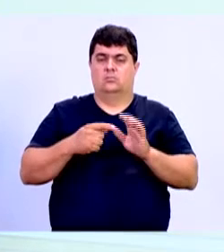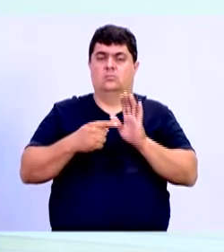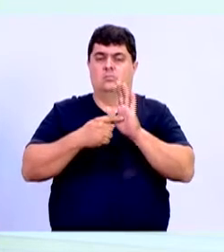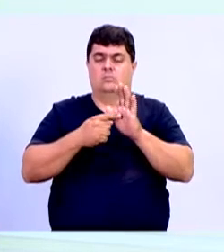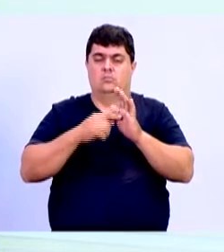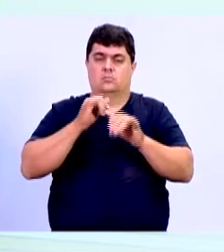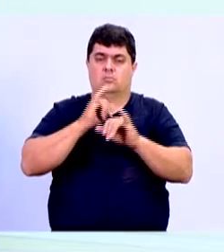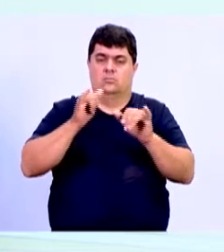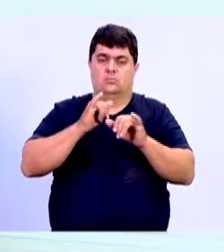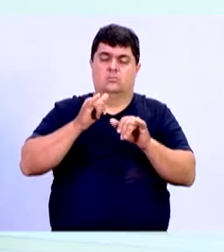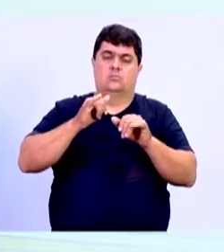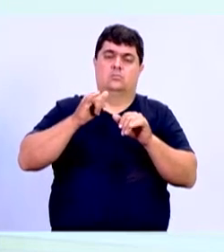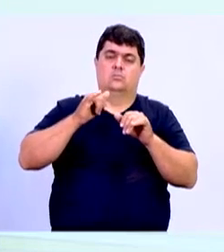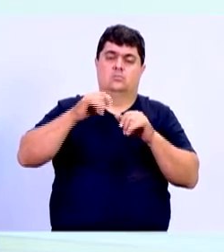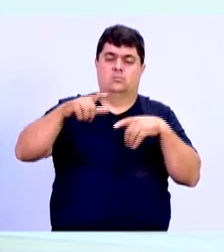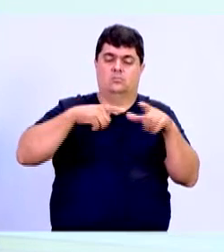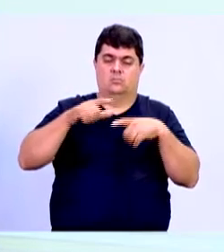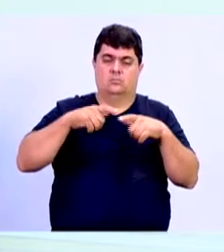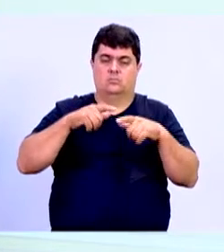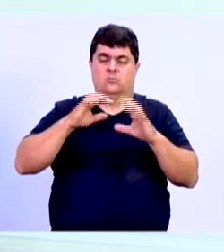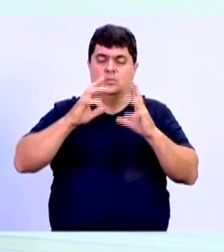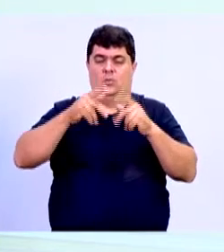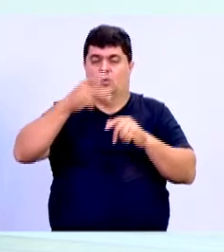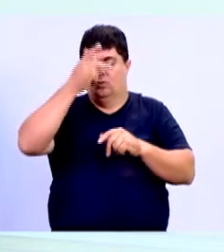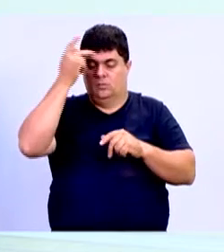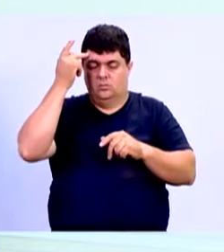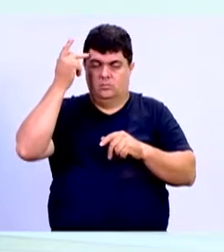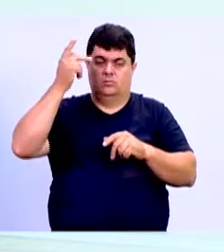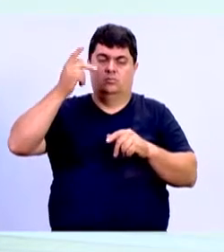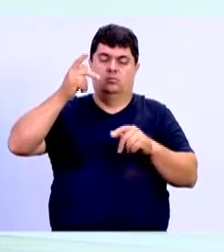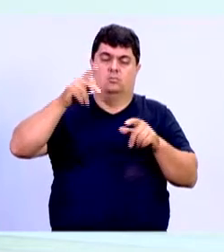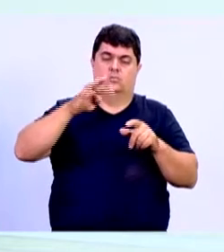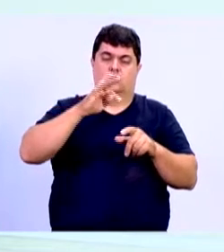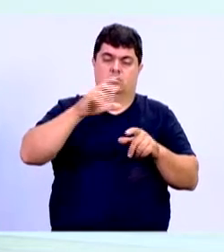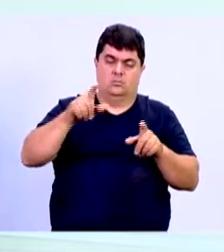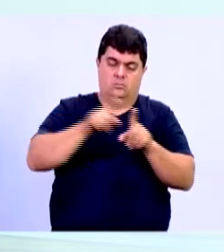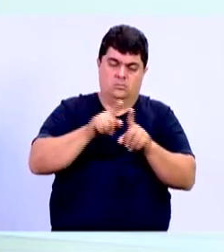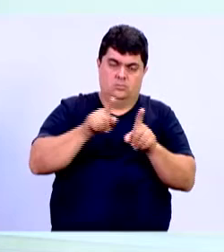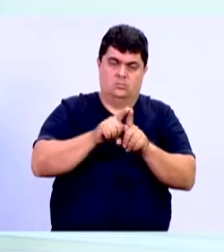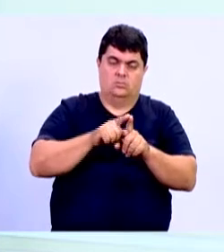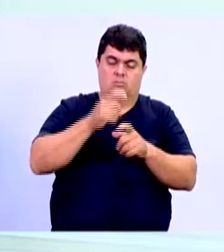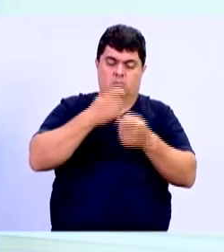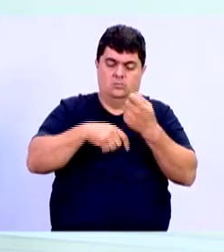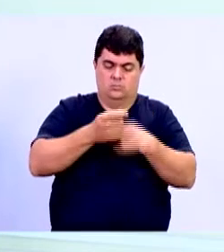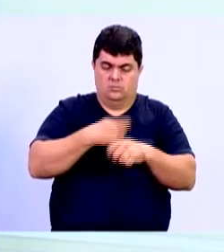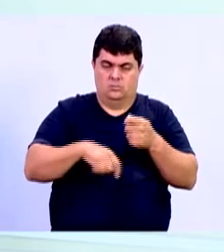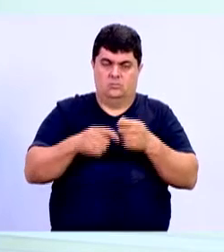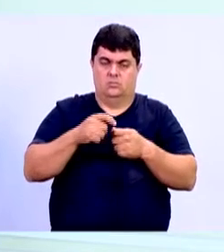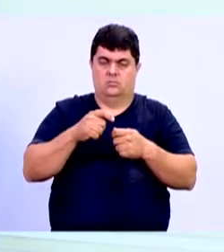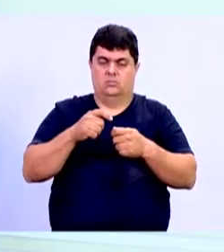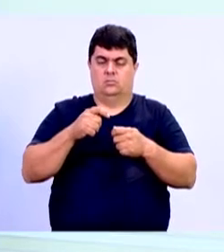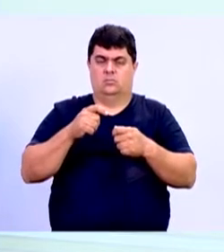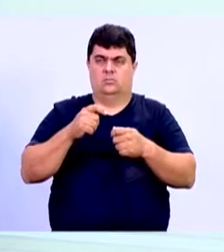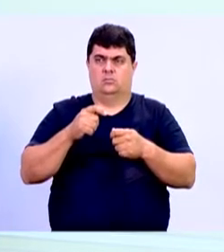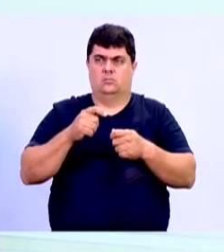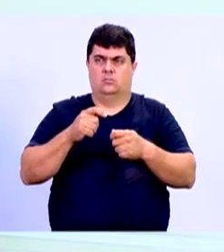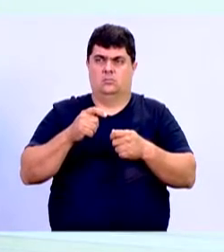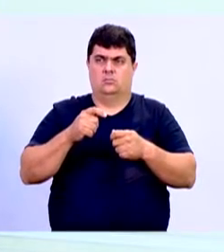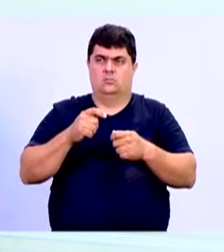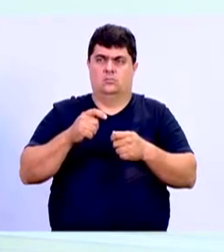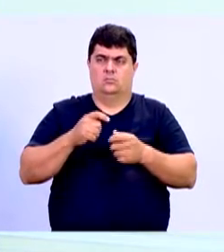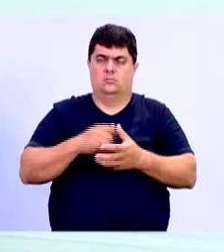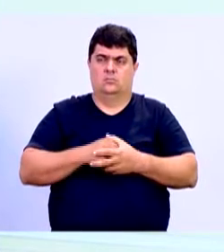fornece essa gama de serviços para o Tribunal de Contas, tanto nas áreas administrativas, como na